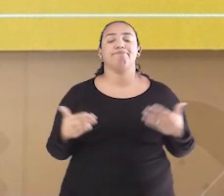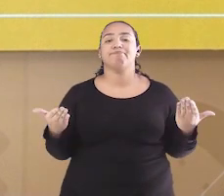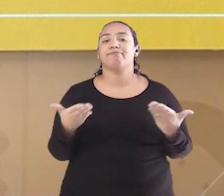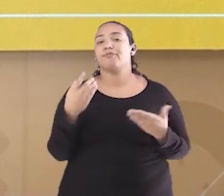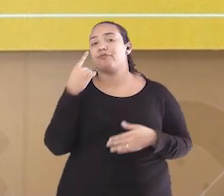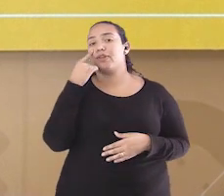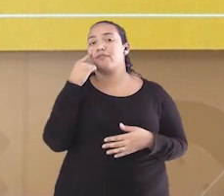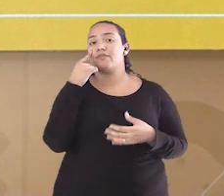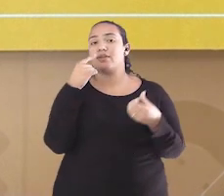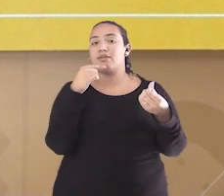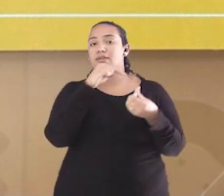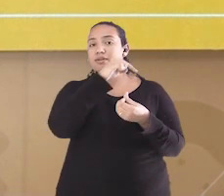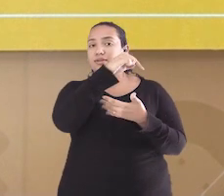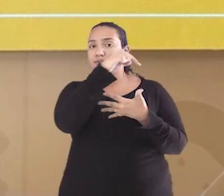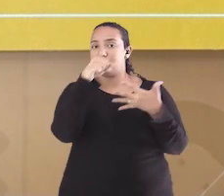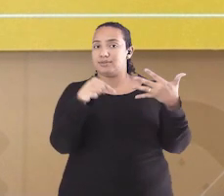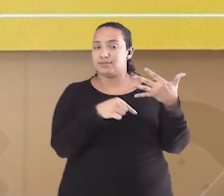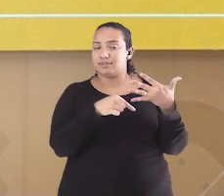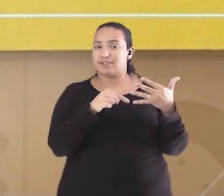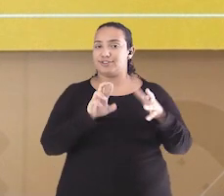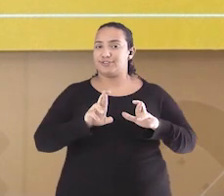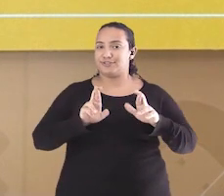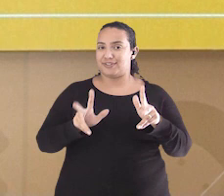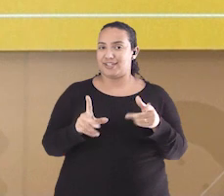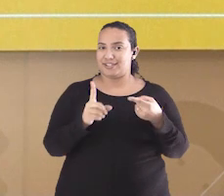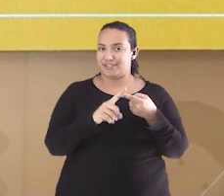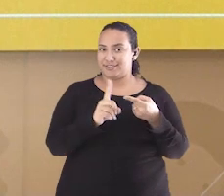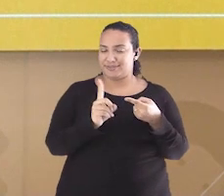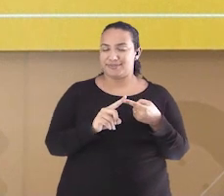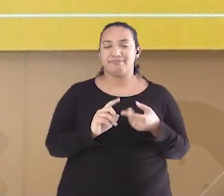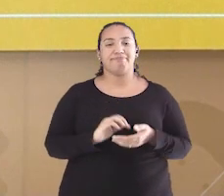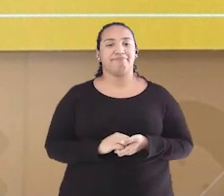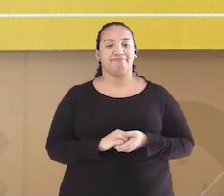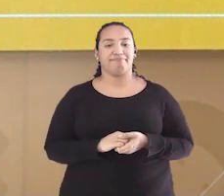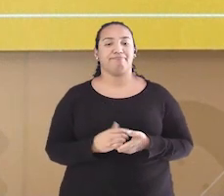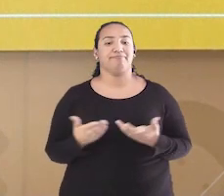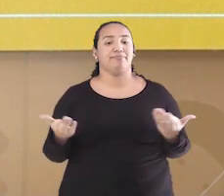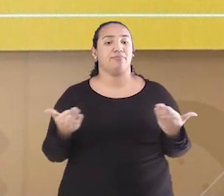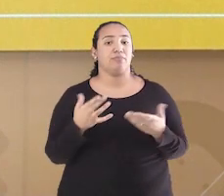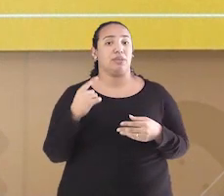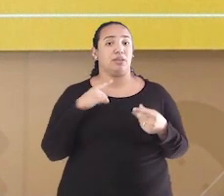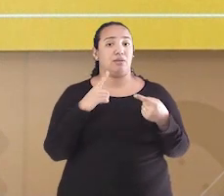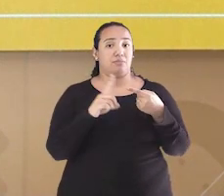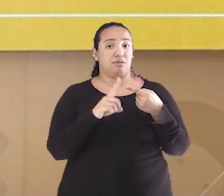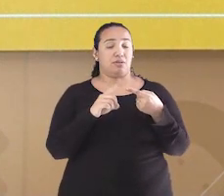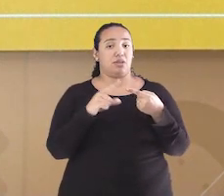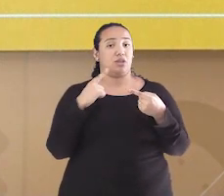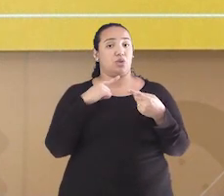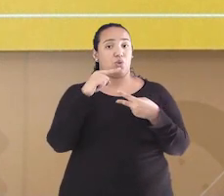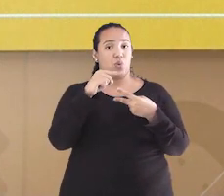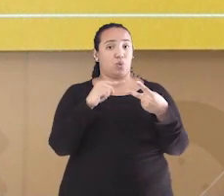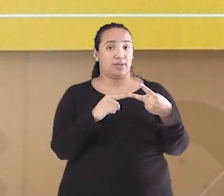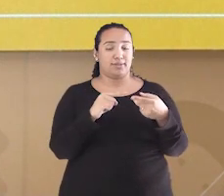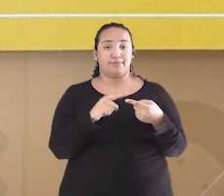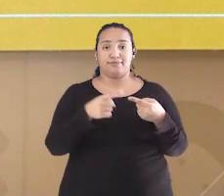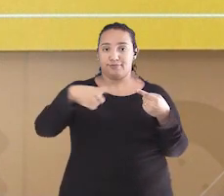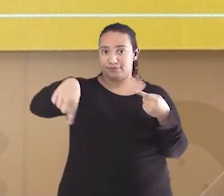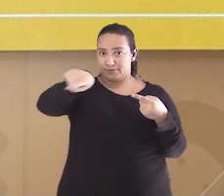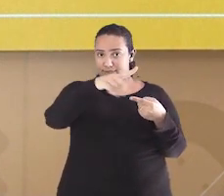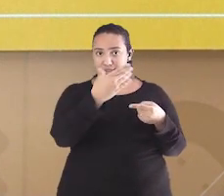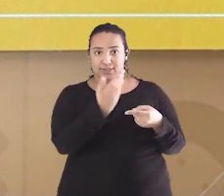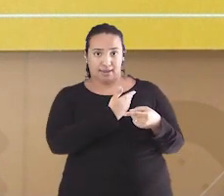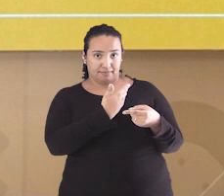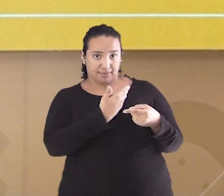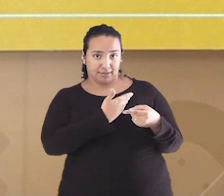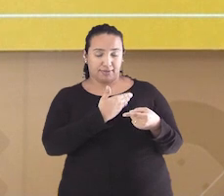Vamos observar quais elementos são diferentes do da primeira parte. Agora temos 2 emissores, que no caso são vocês e